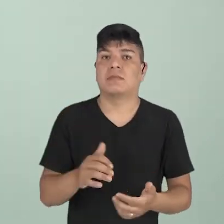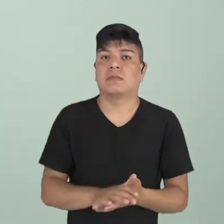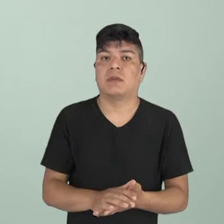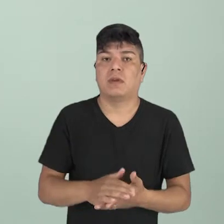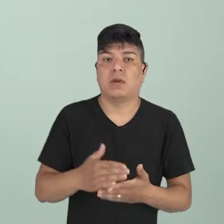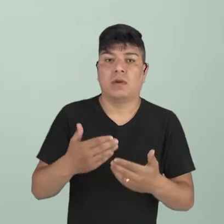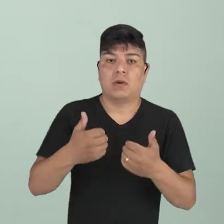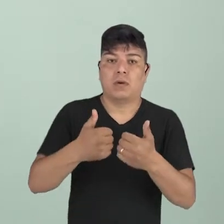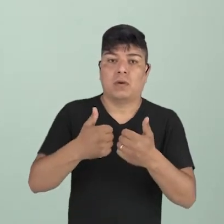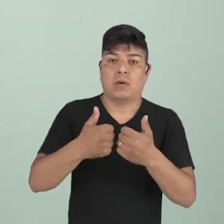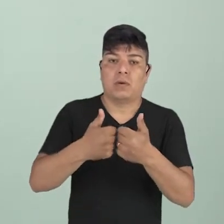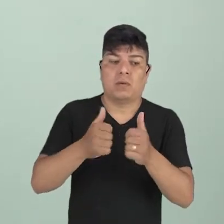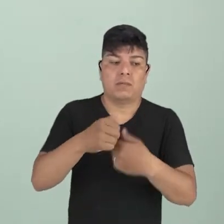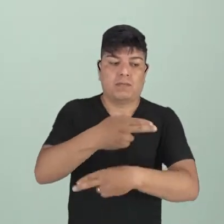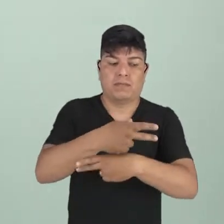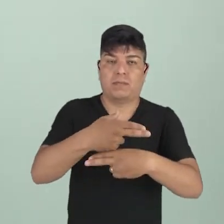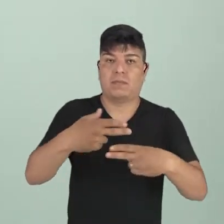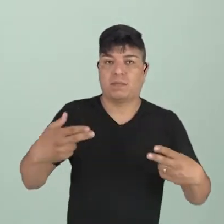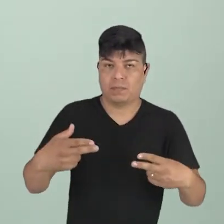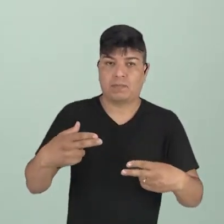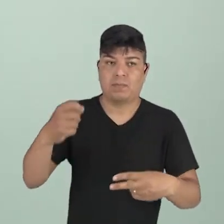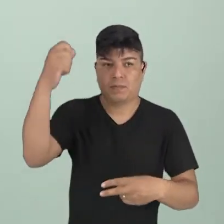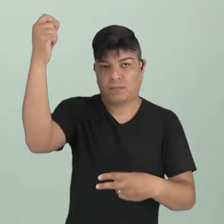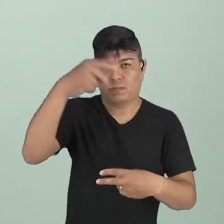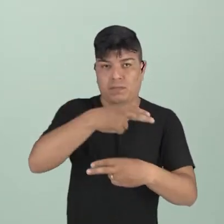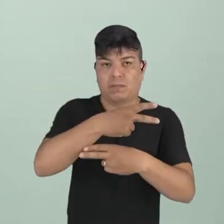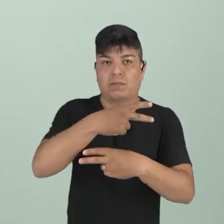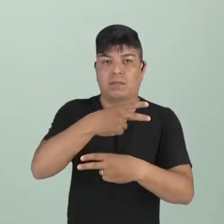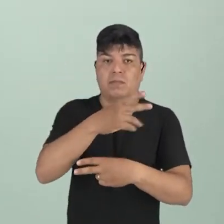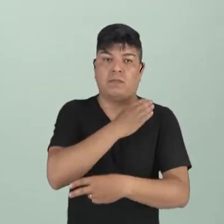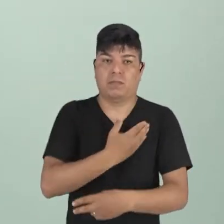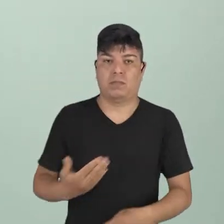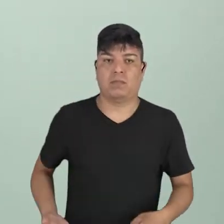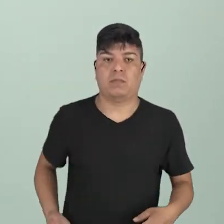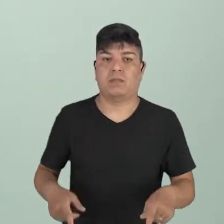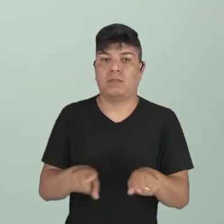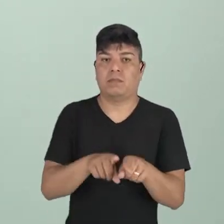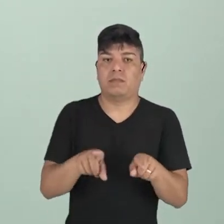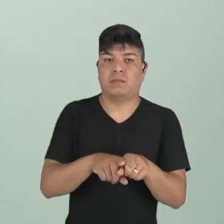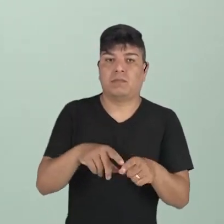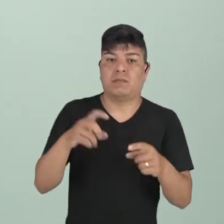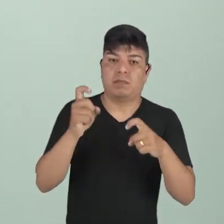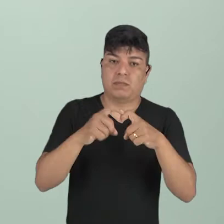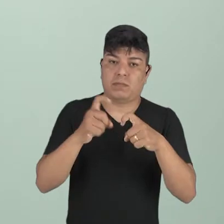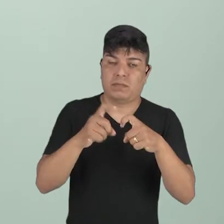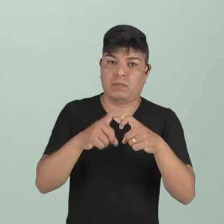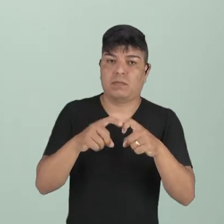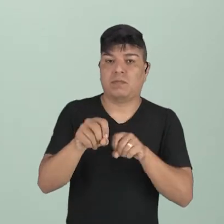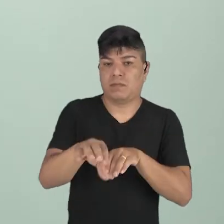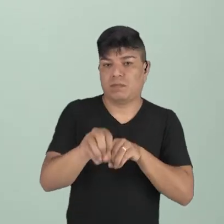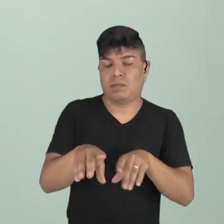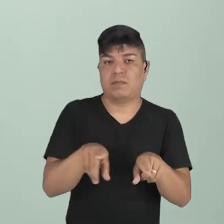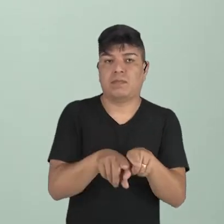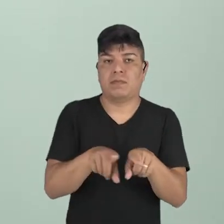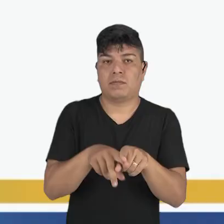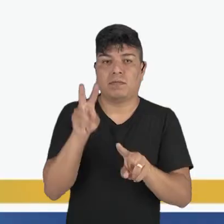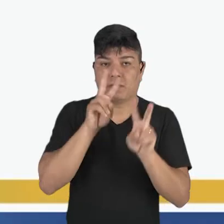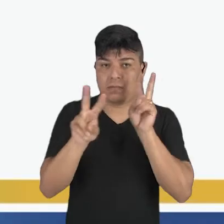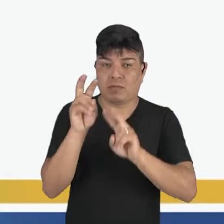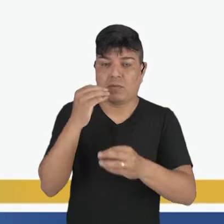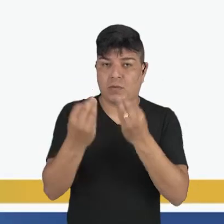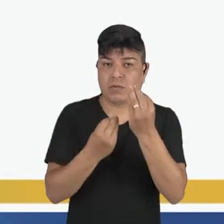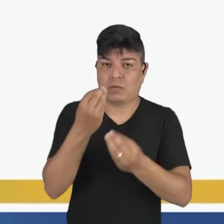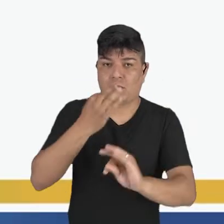No transporte, na iluminação pública, na medicina, na educação, tá? Então, para a gente enxergar como